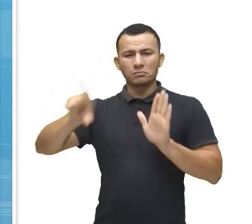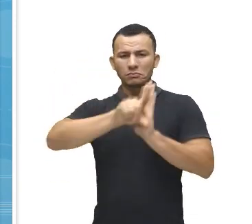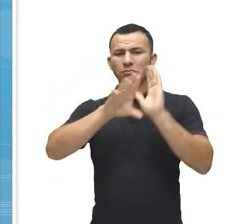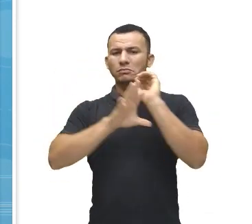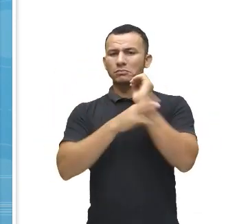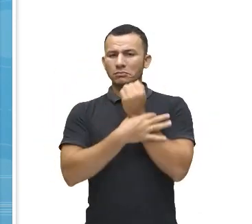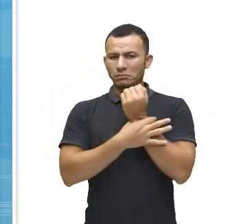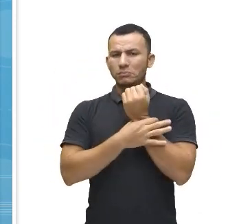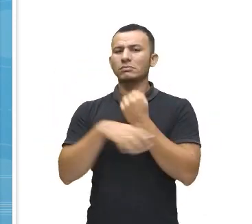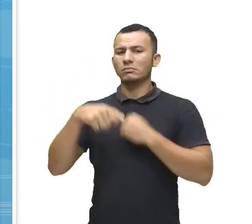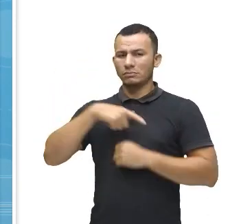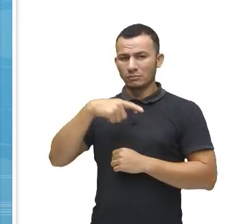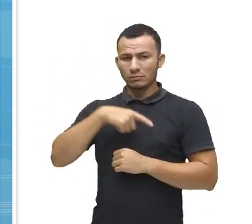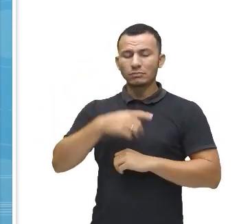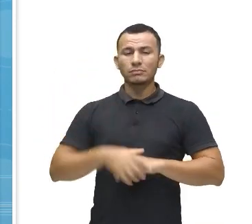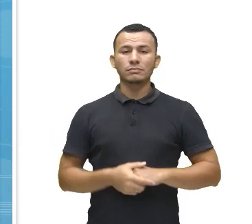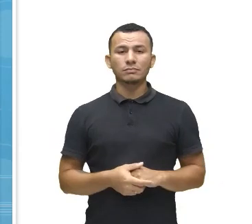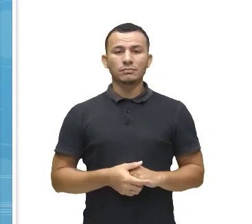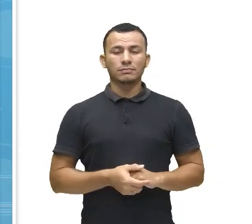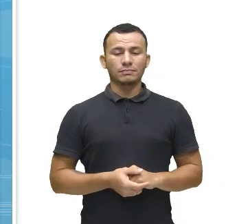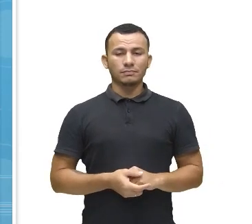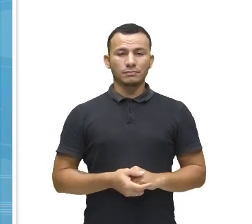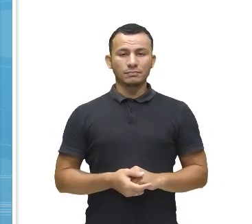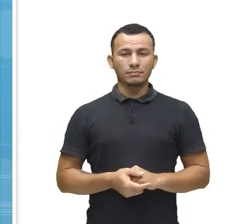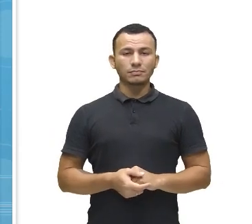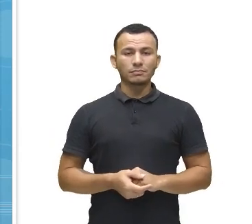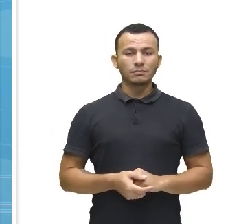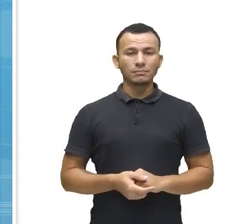de passagem. Vamos lá, gente? Adiante na cartela.